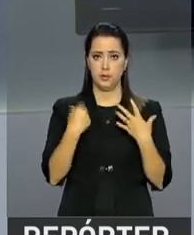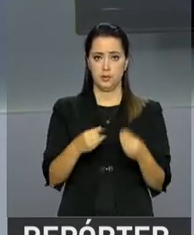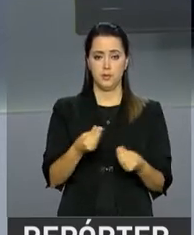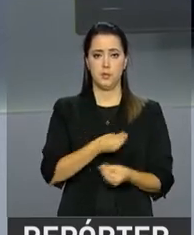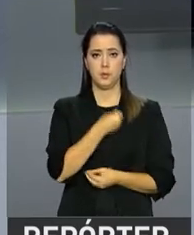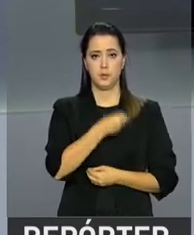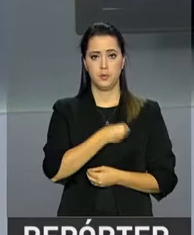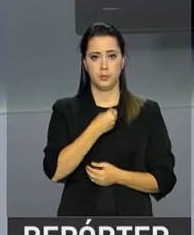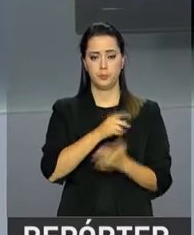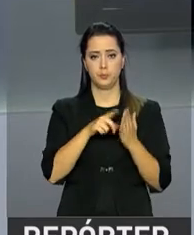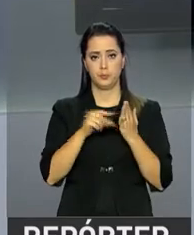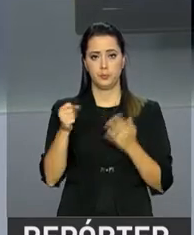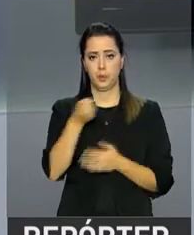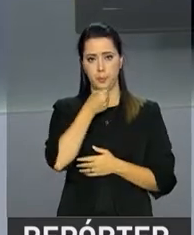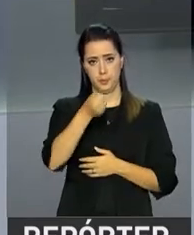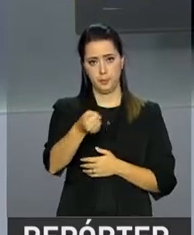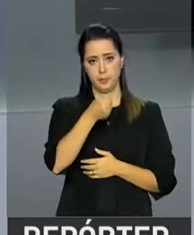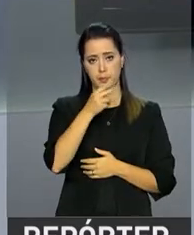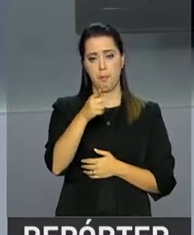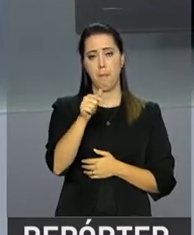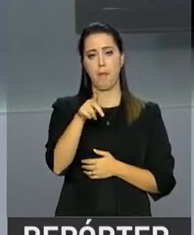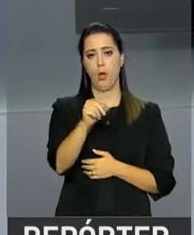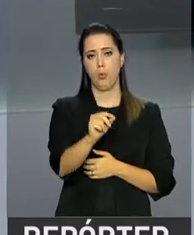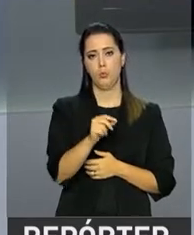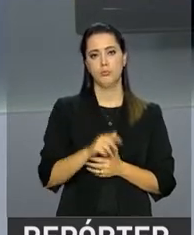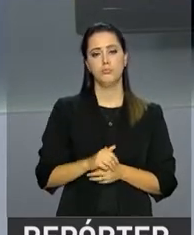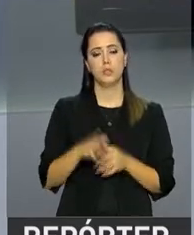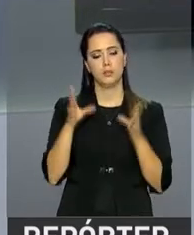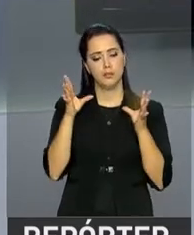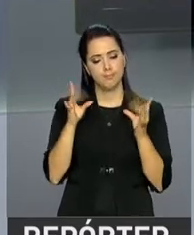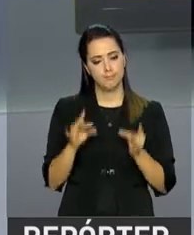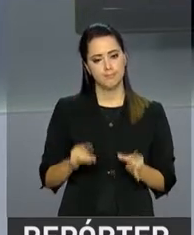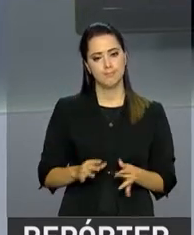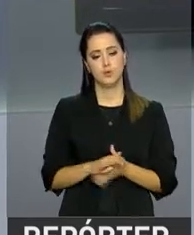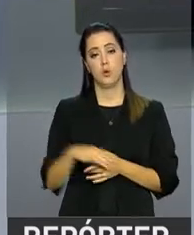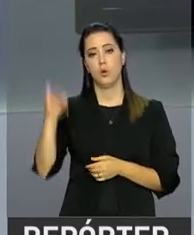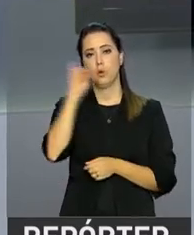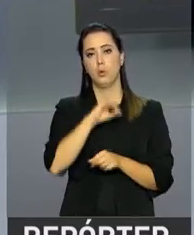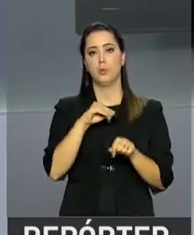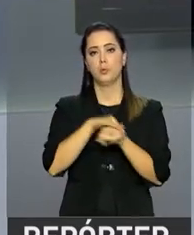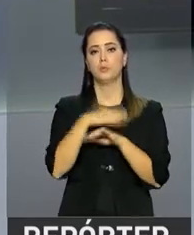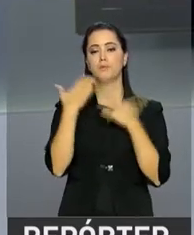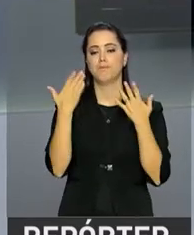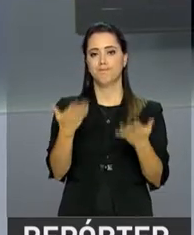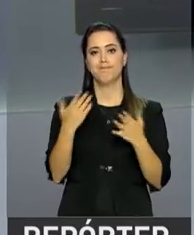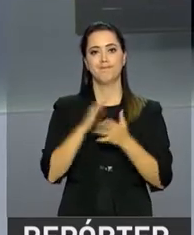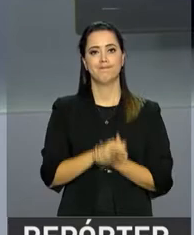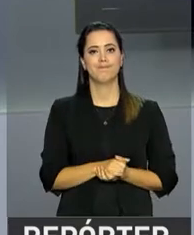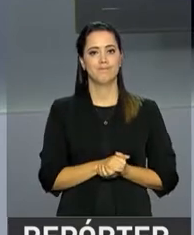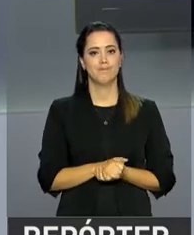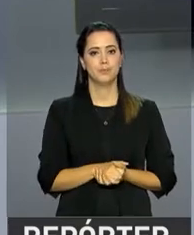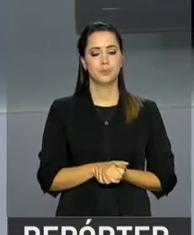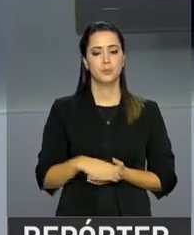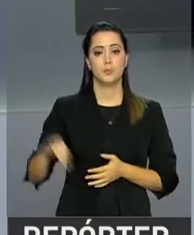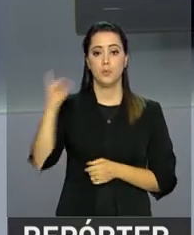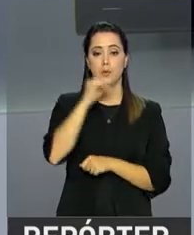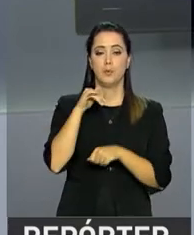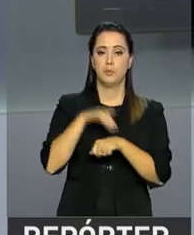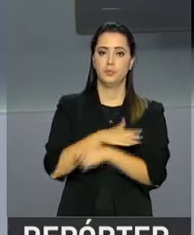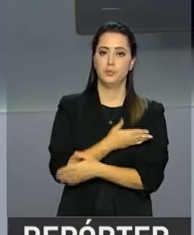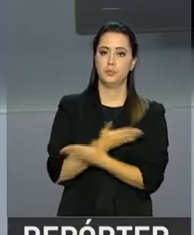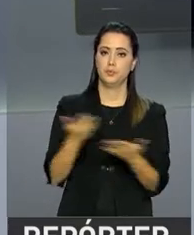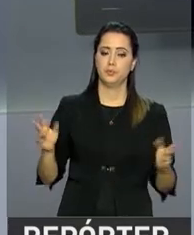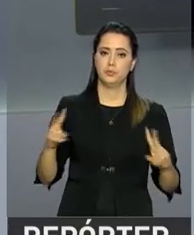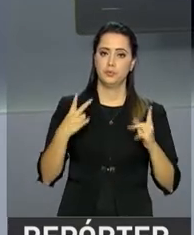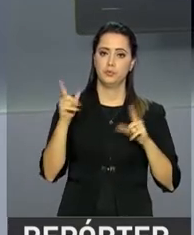palácio do planalto onde o repórter paulo la sálvia traz os detalhes pra gente olá paulo boa noite pra você boa noite roberto